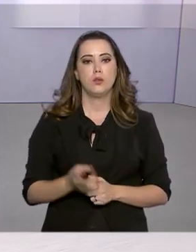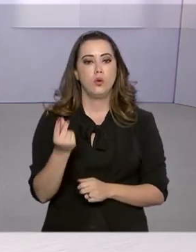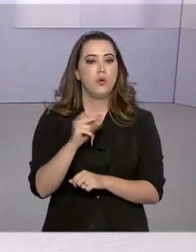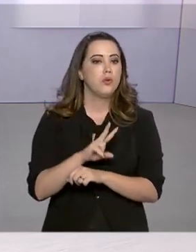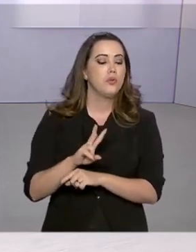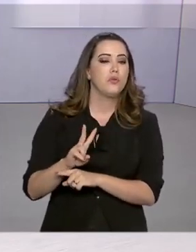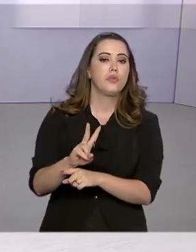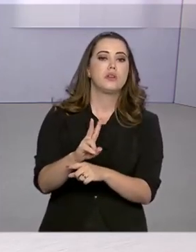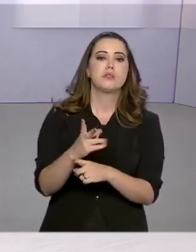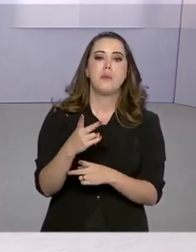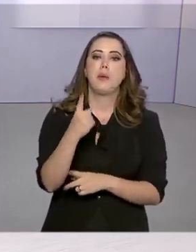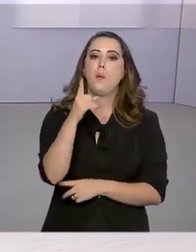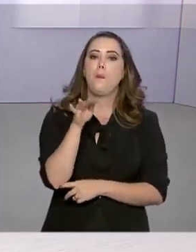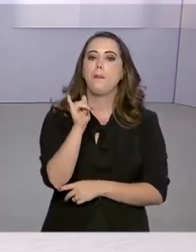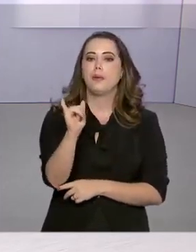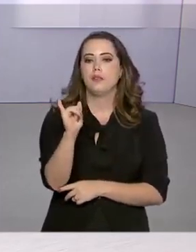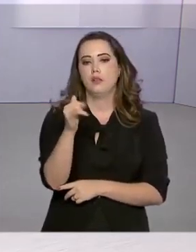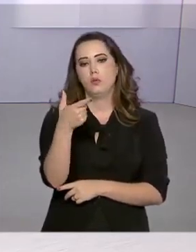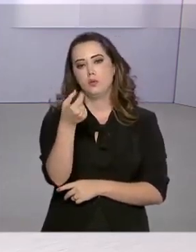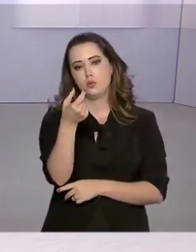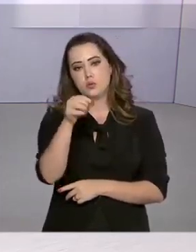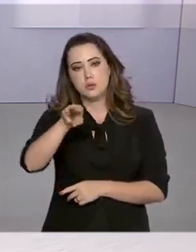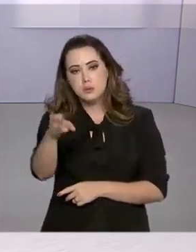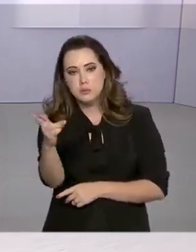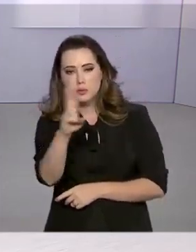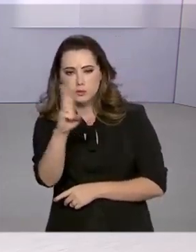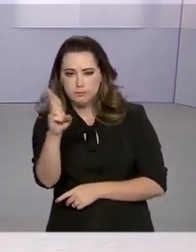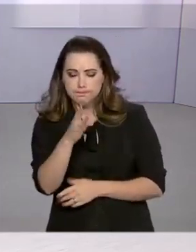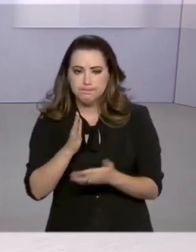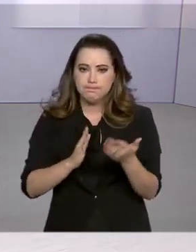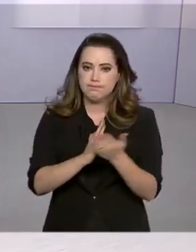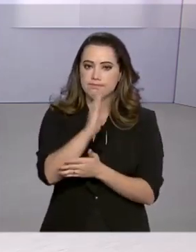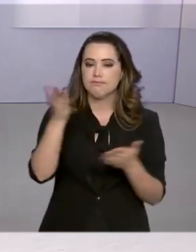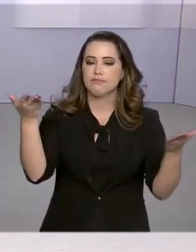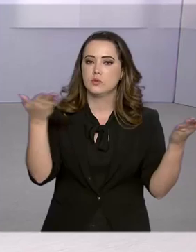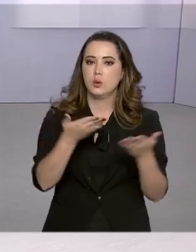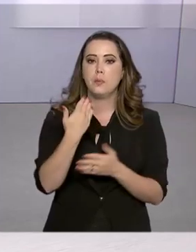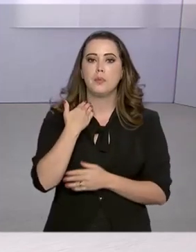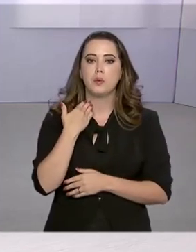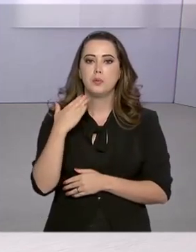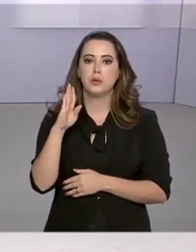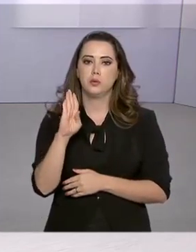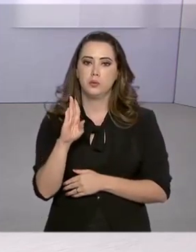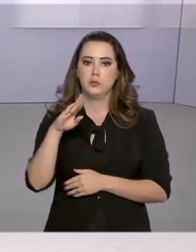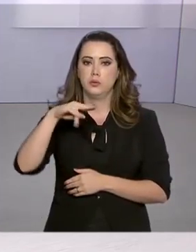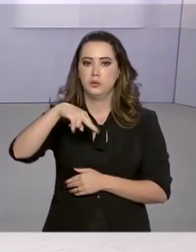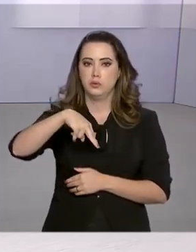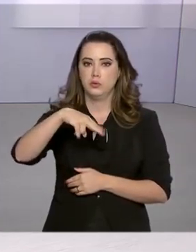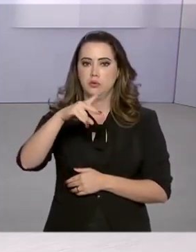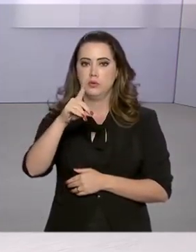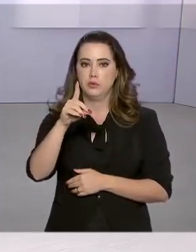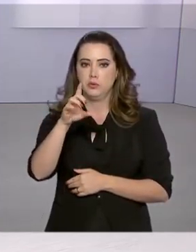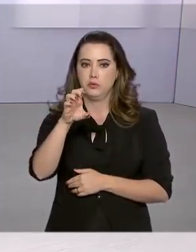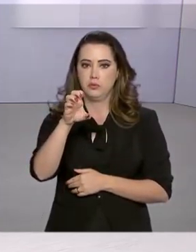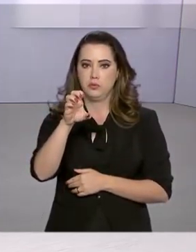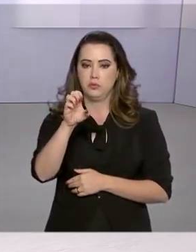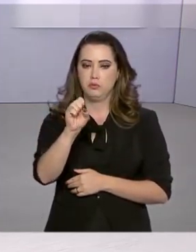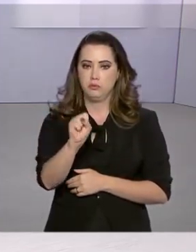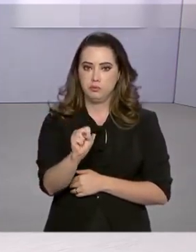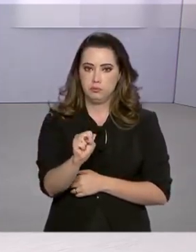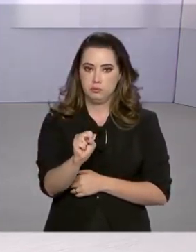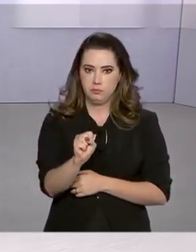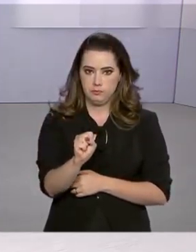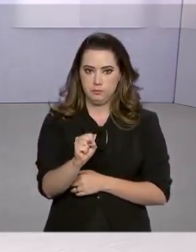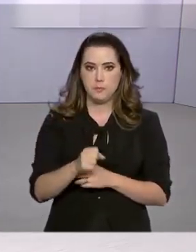financiamento de 1 bilhão e 200 milhões de reais foi aprovado hoje pelo Banco Nacional de Desenvolvimento Econômico e Social,